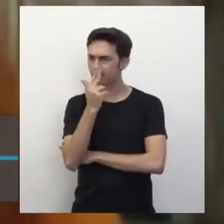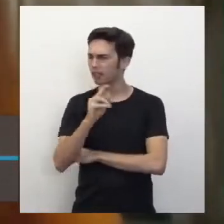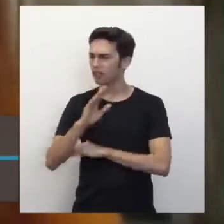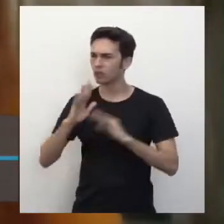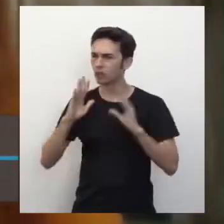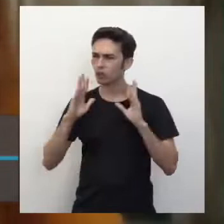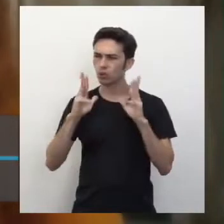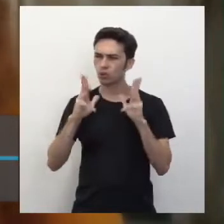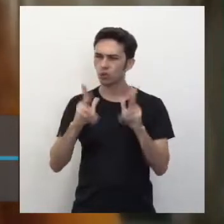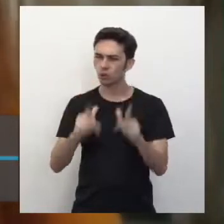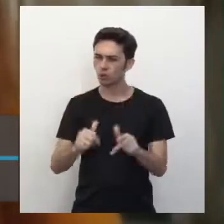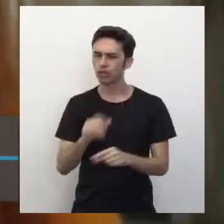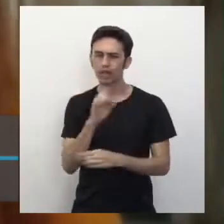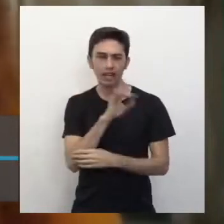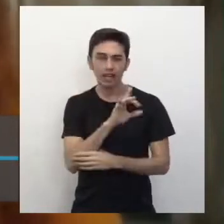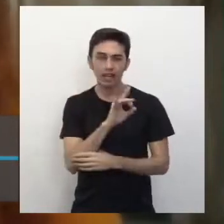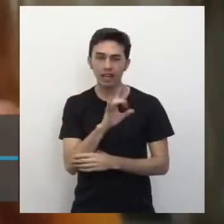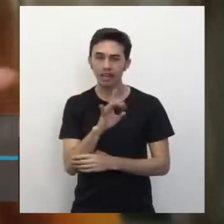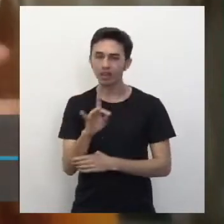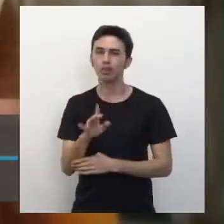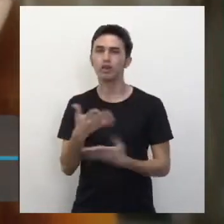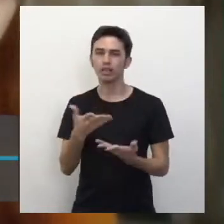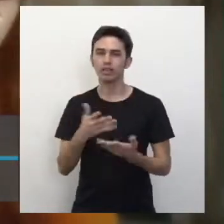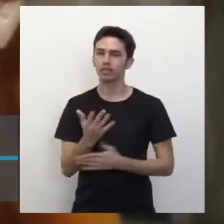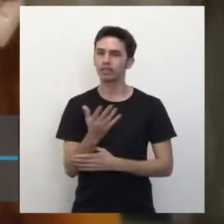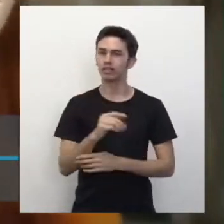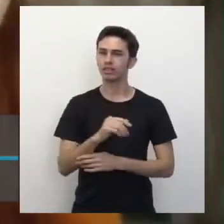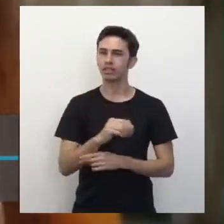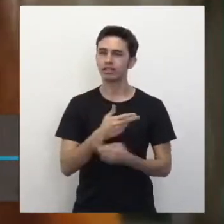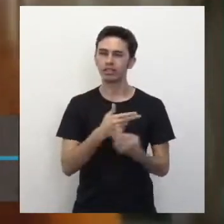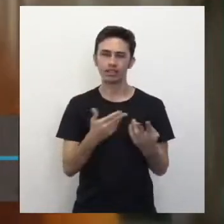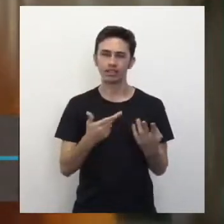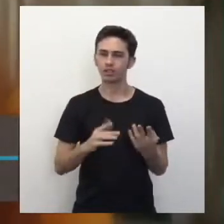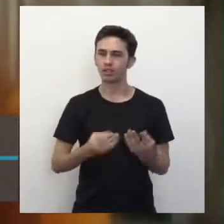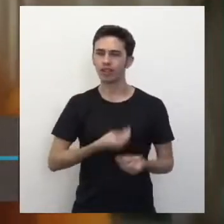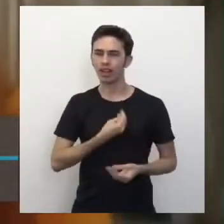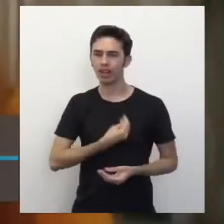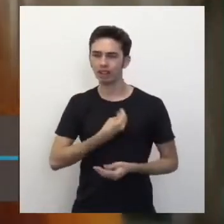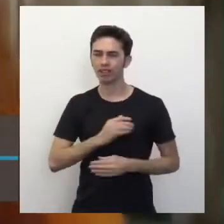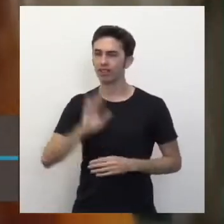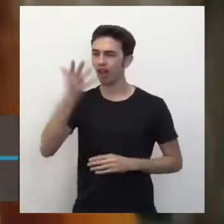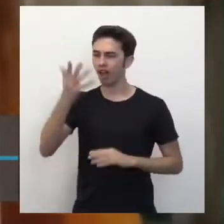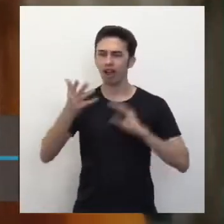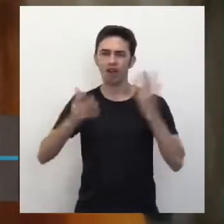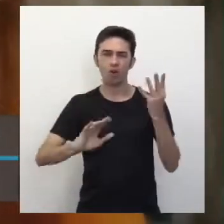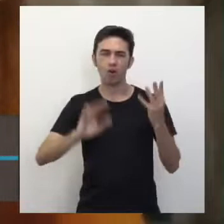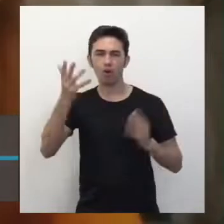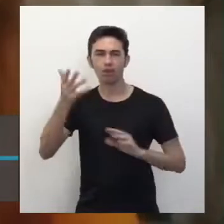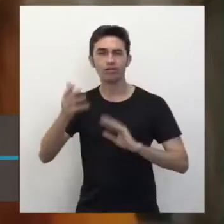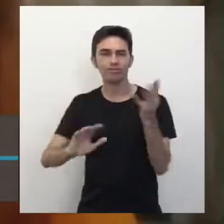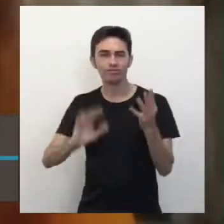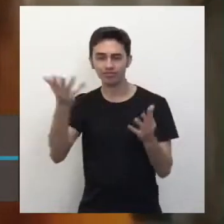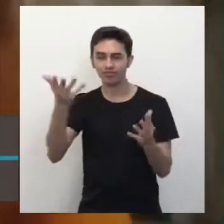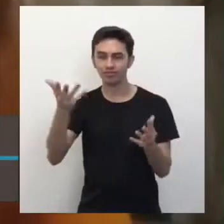todas e cada uma destas coisas pelas quais ele passa no decorrer da sua vida